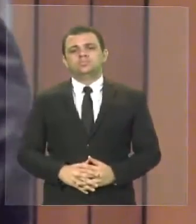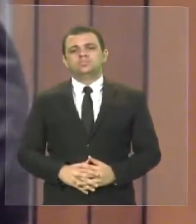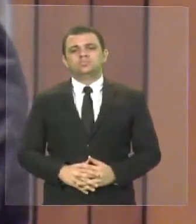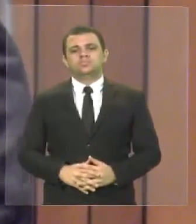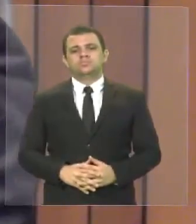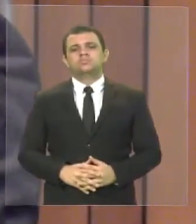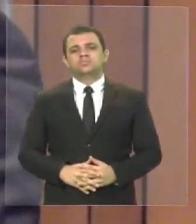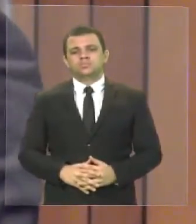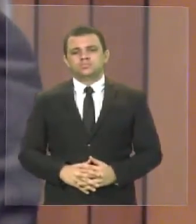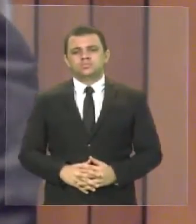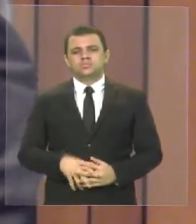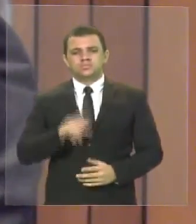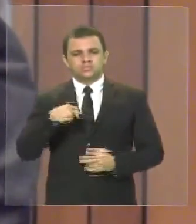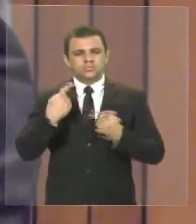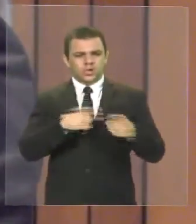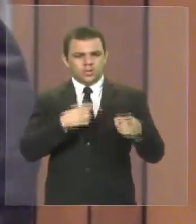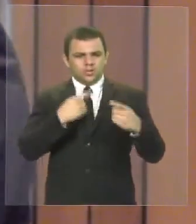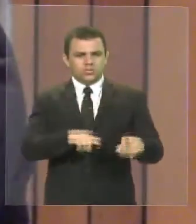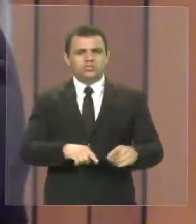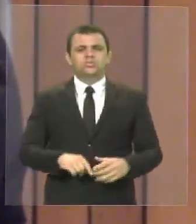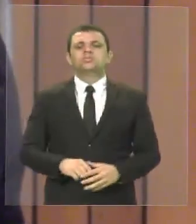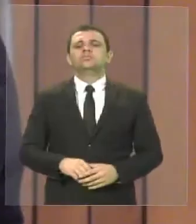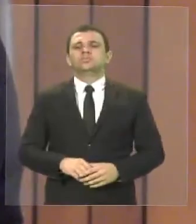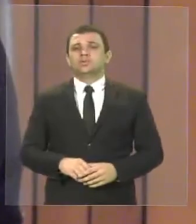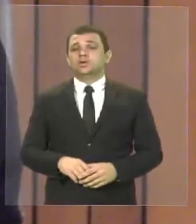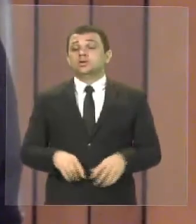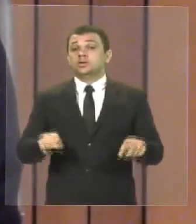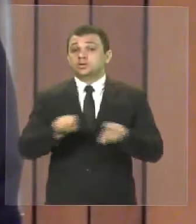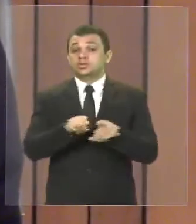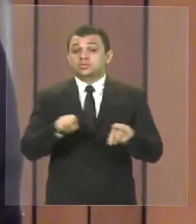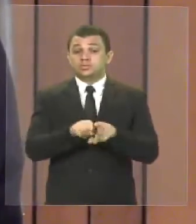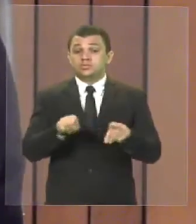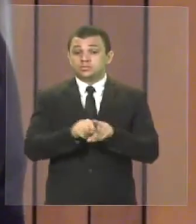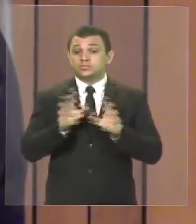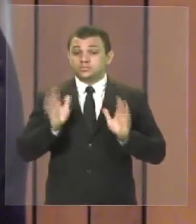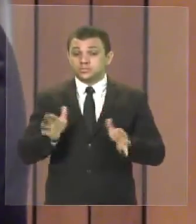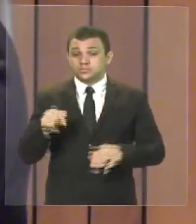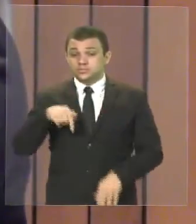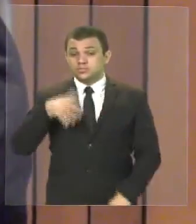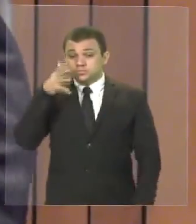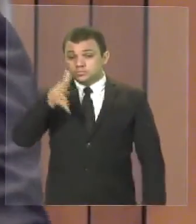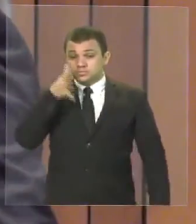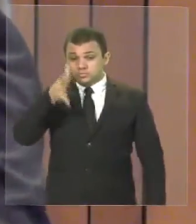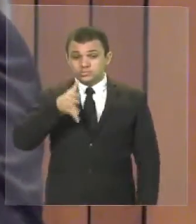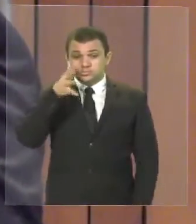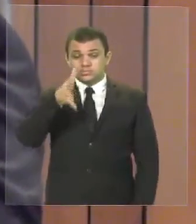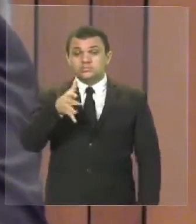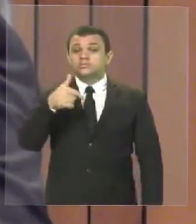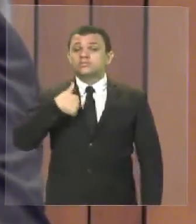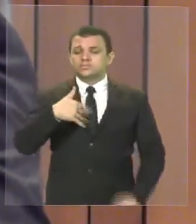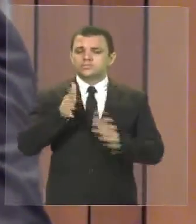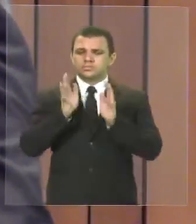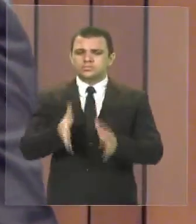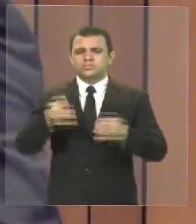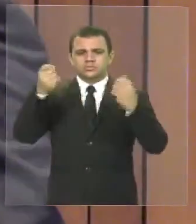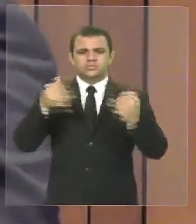são prejudicados. E eu já relatei no plenário desta casa que nós não